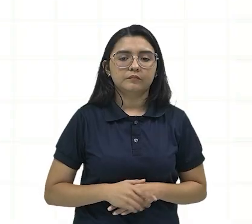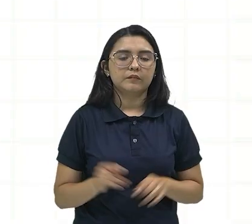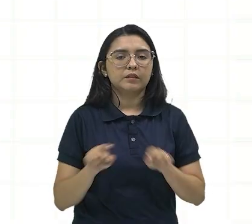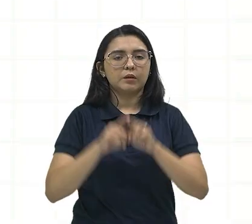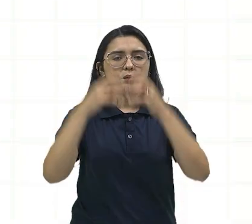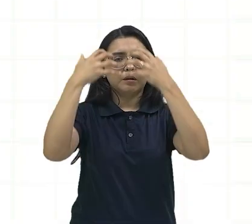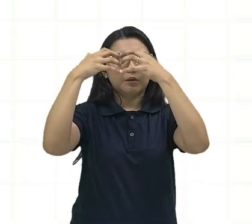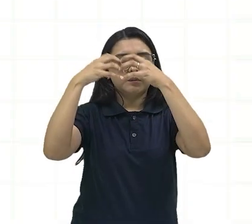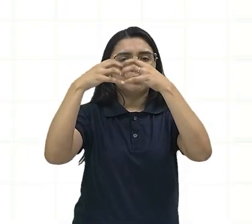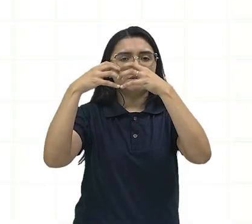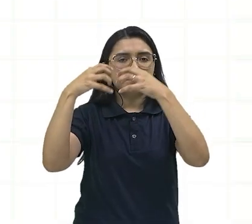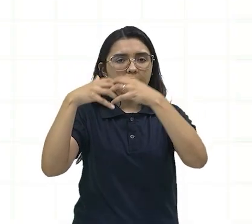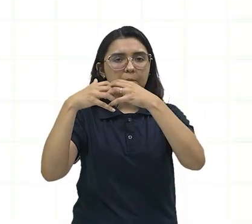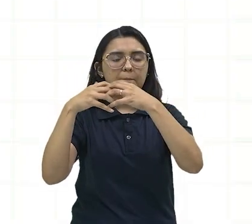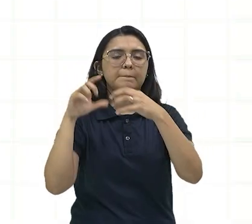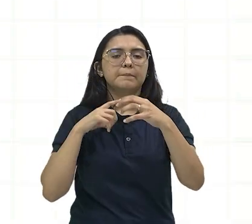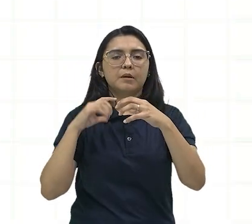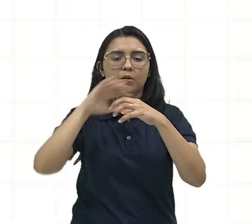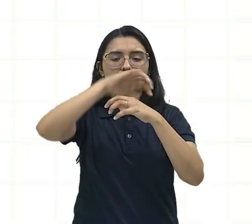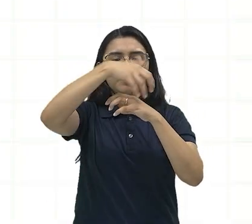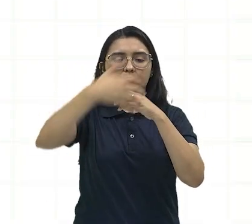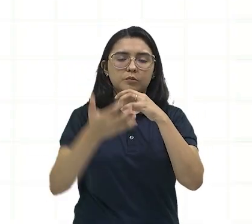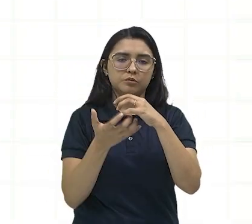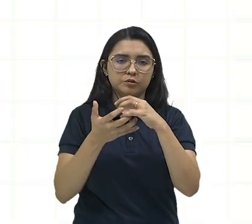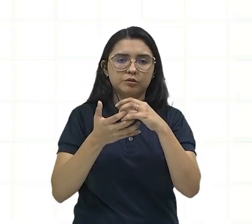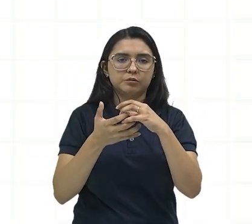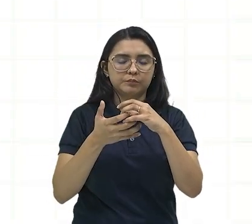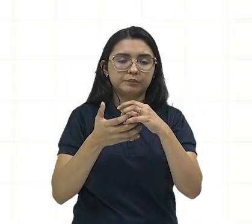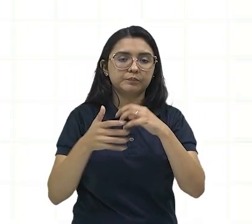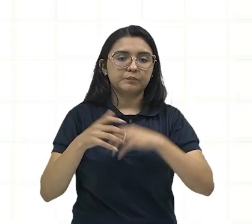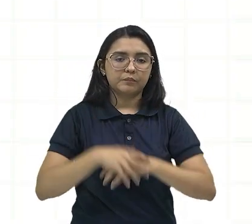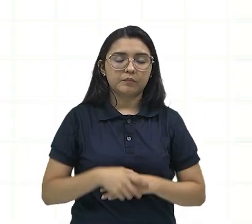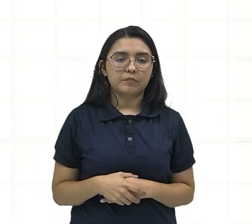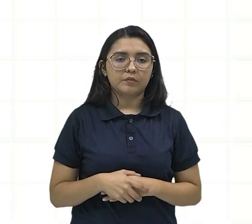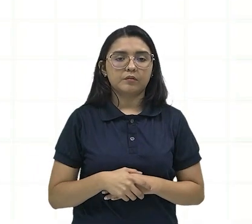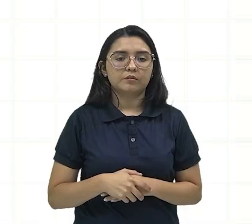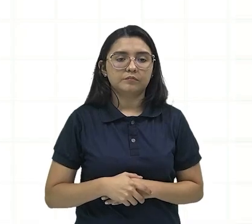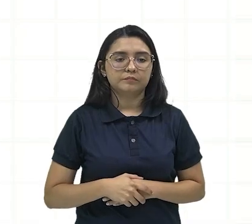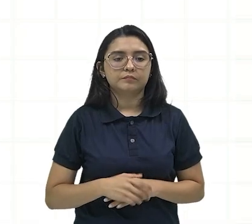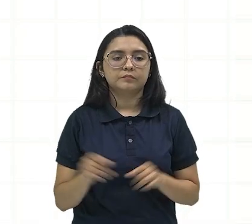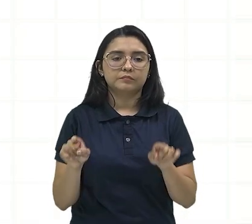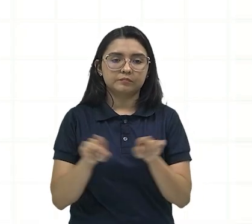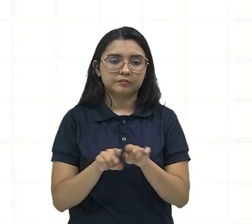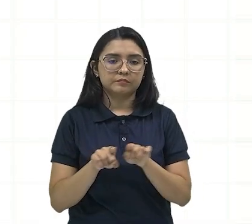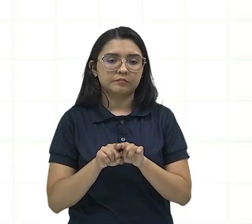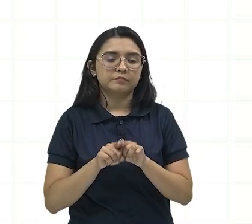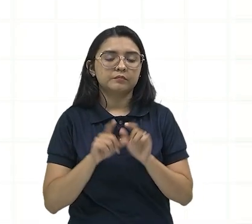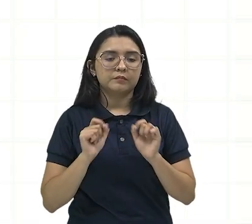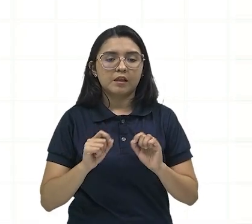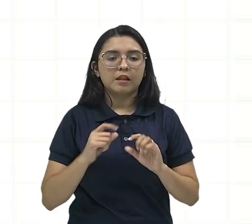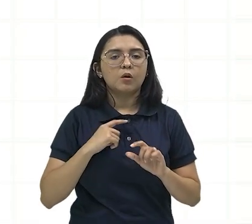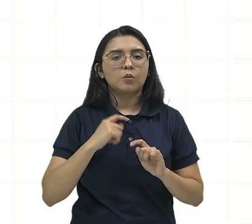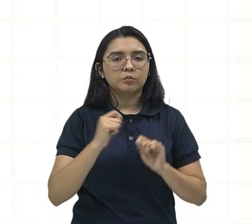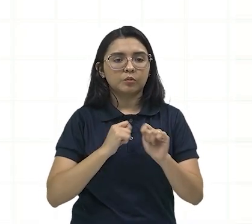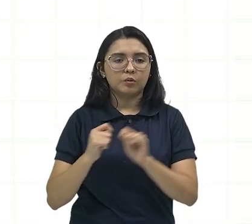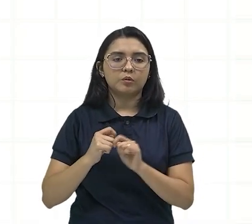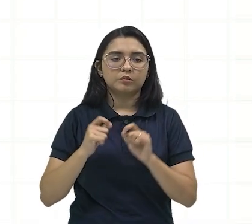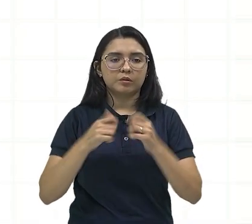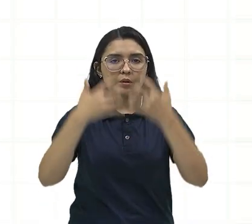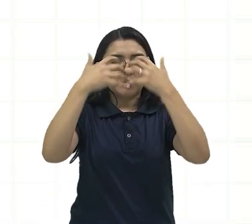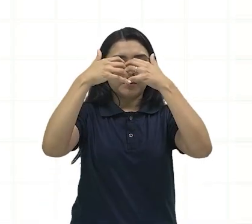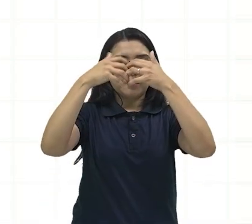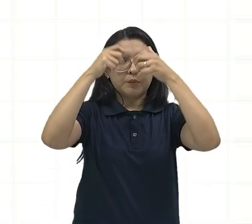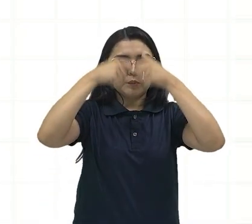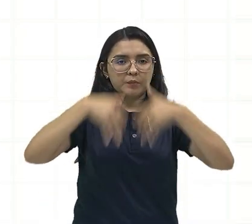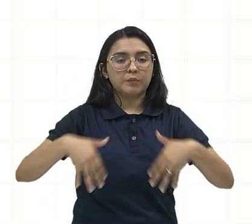o cérebro protegido ali pelo crânio e que a medula espinhal comanda todas as